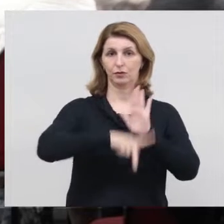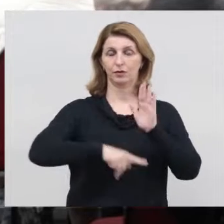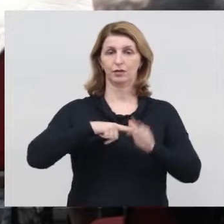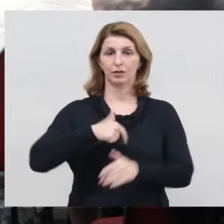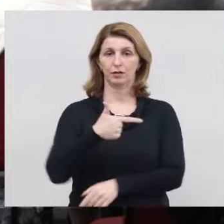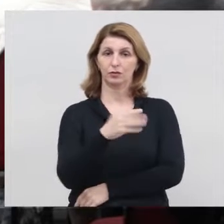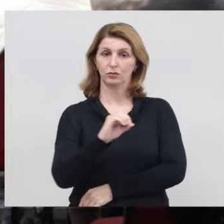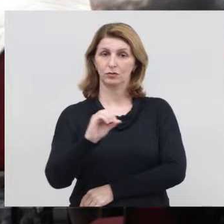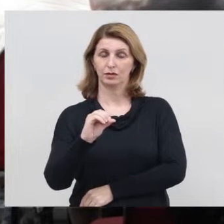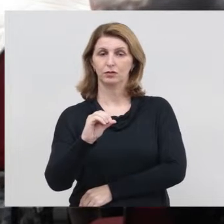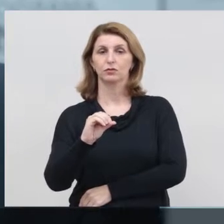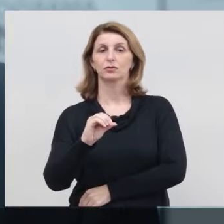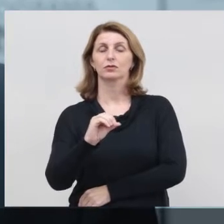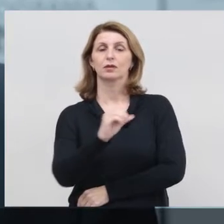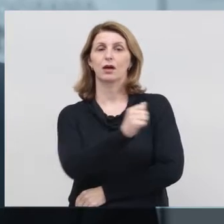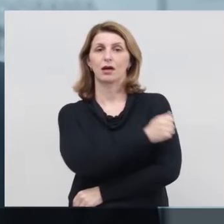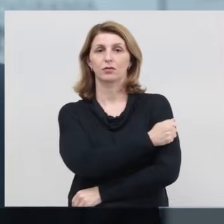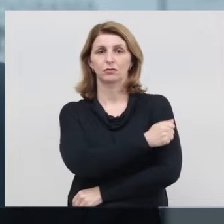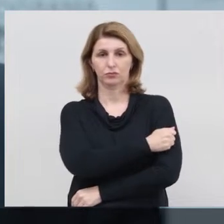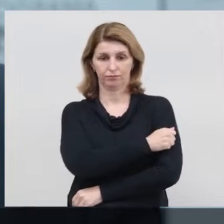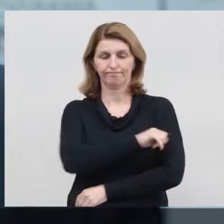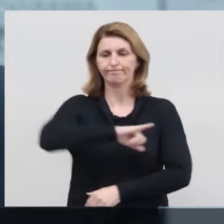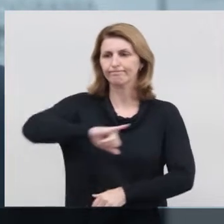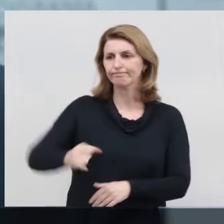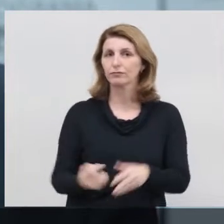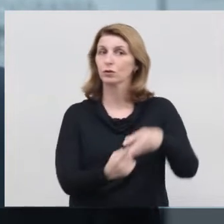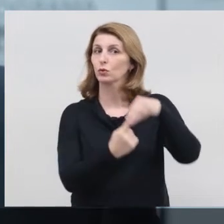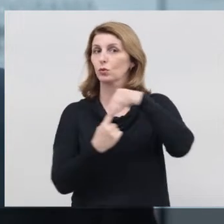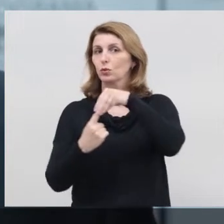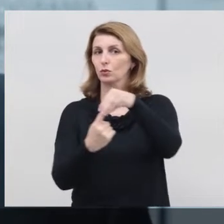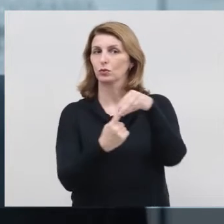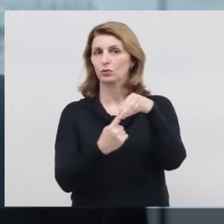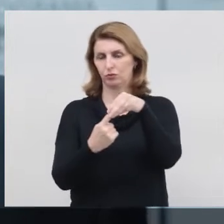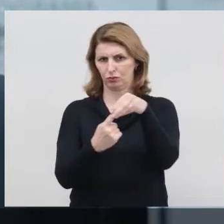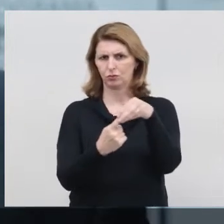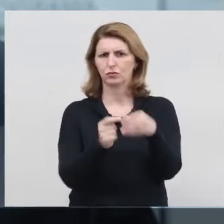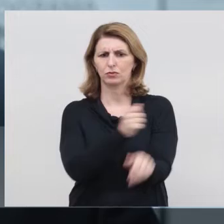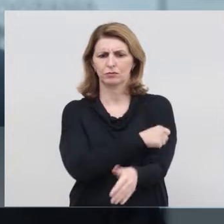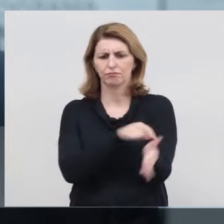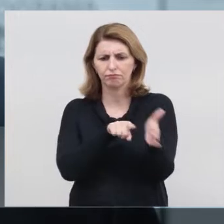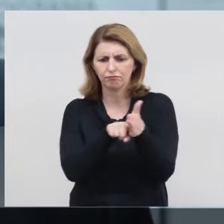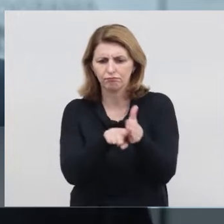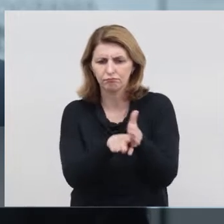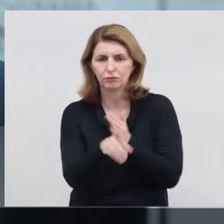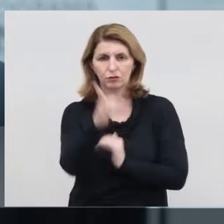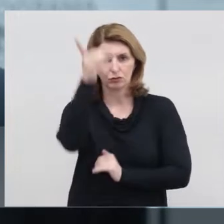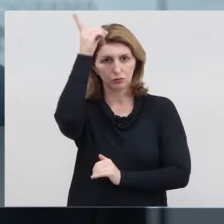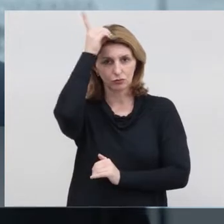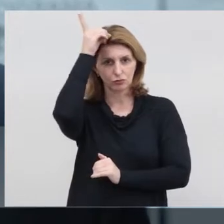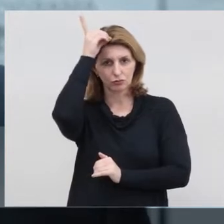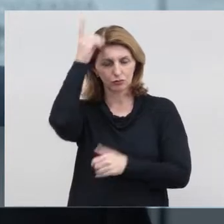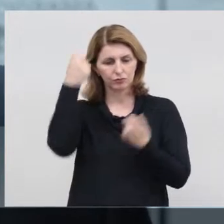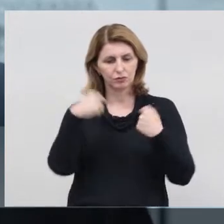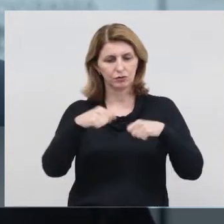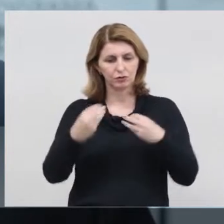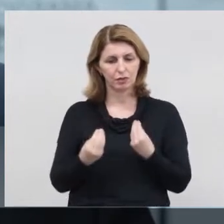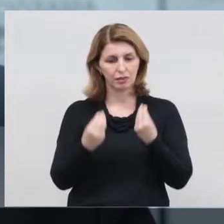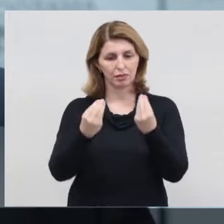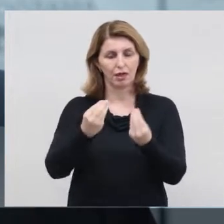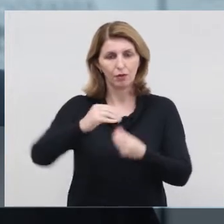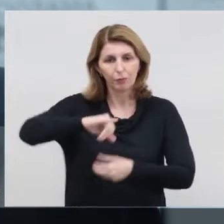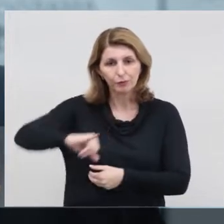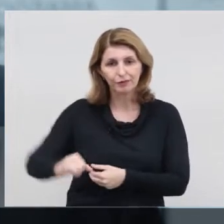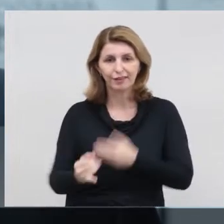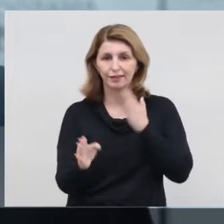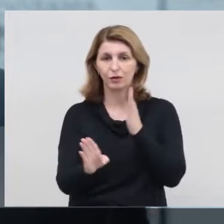com 200 alunos essa é uma oportunidade única para os alunos explorarem os talentos que eles têm todos eles têm talentos expressão da oportunidade